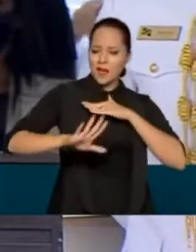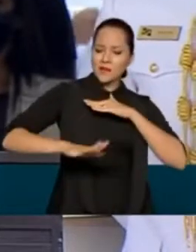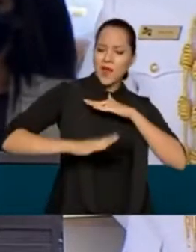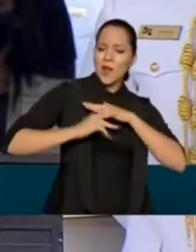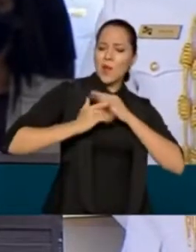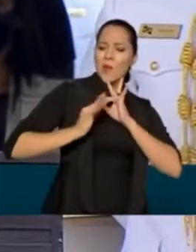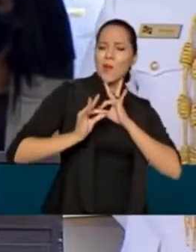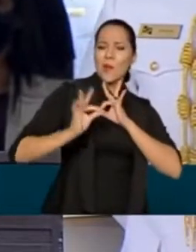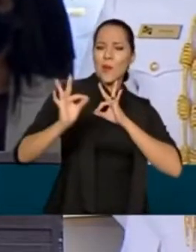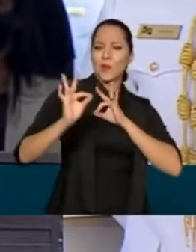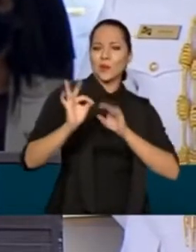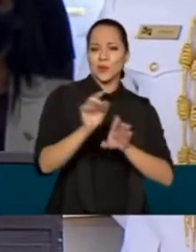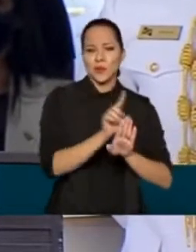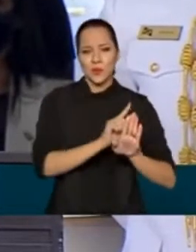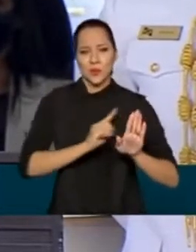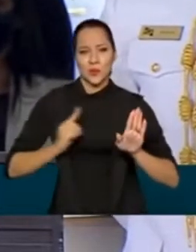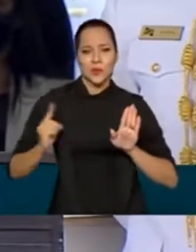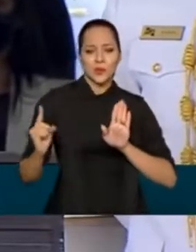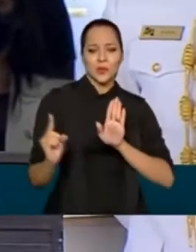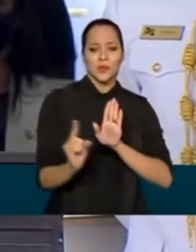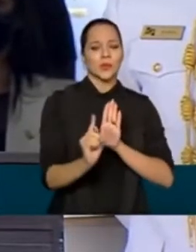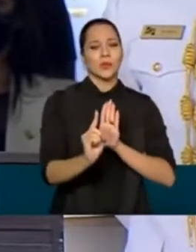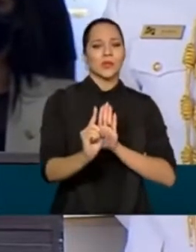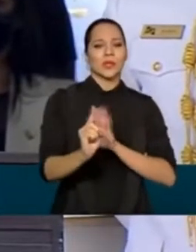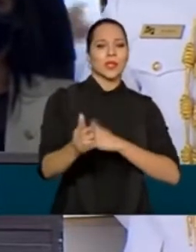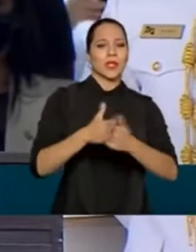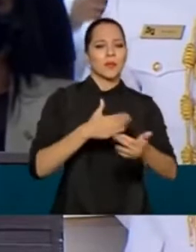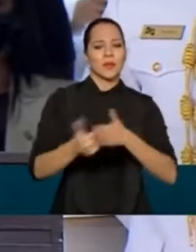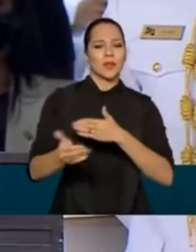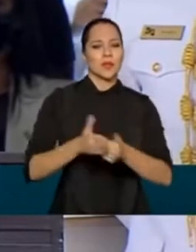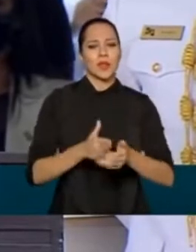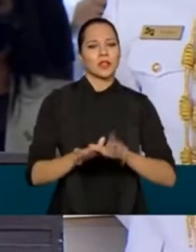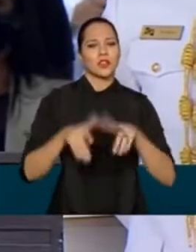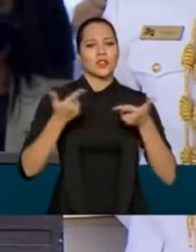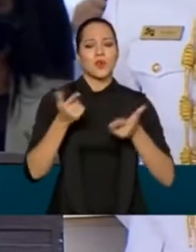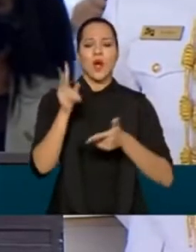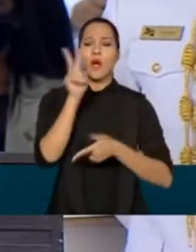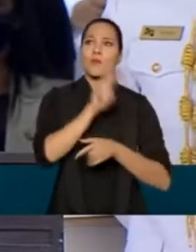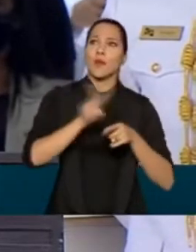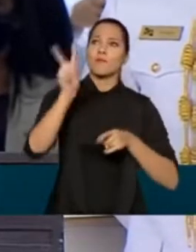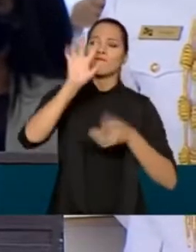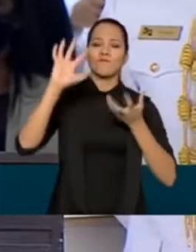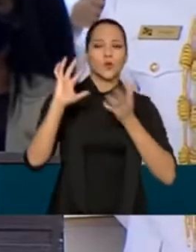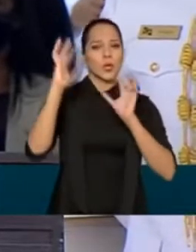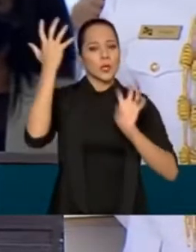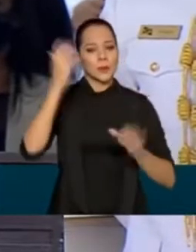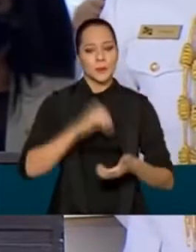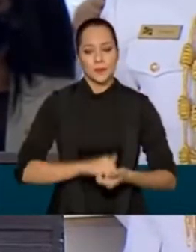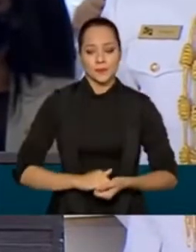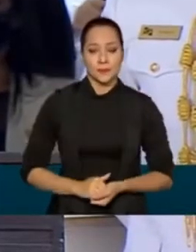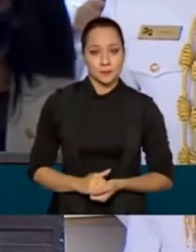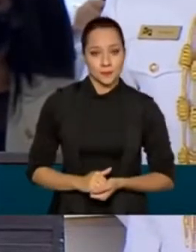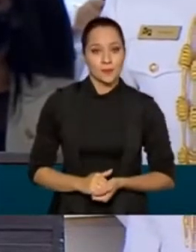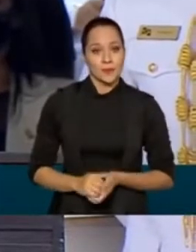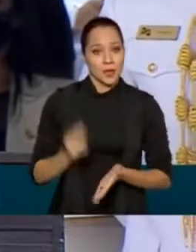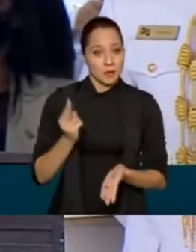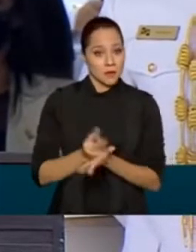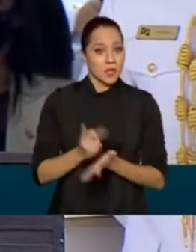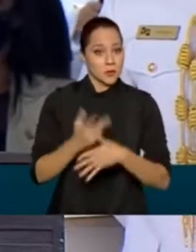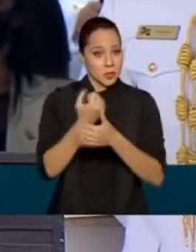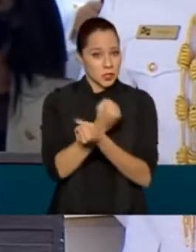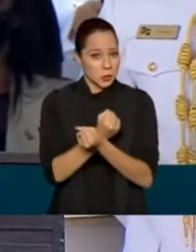urbana, contornando o Cabo Bojador, independentemente da previsão meteorológica. Mesmo que